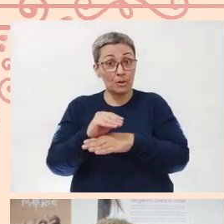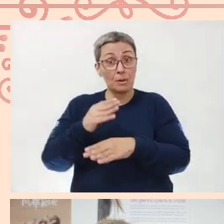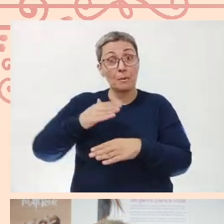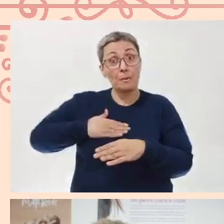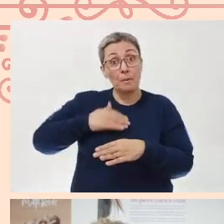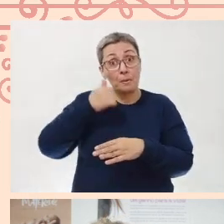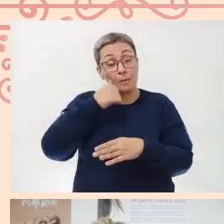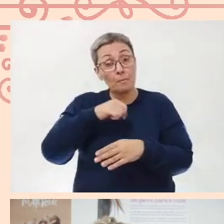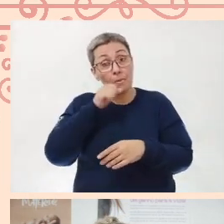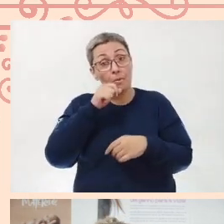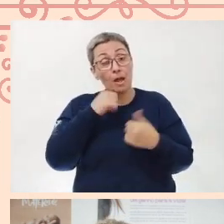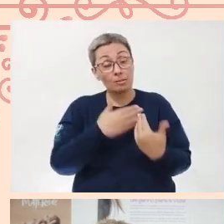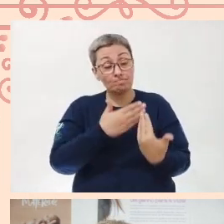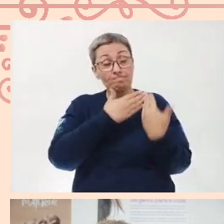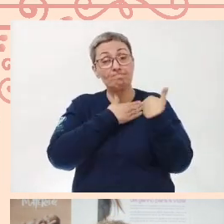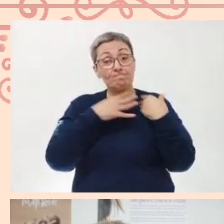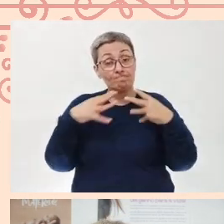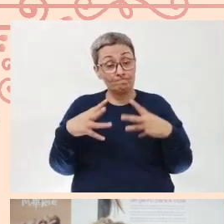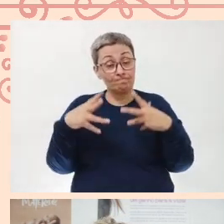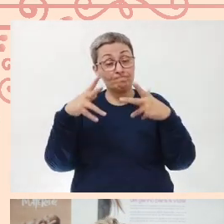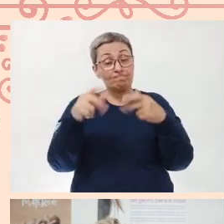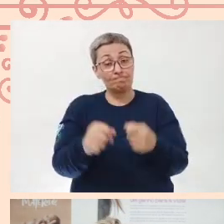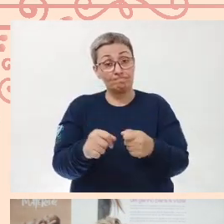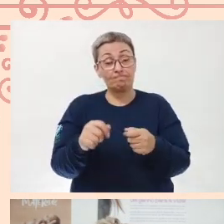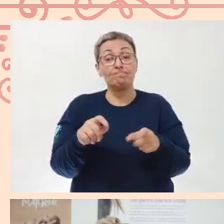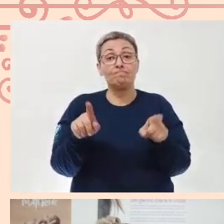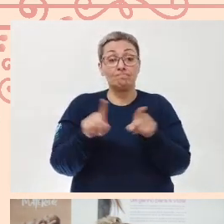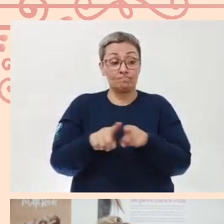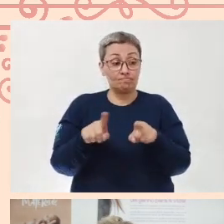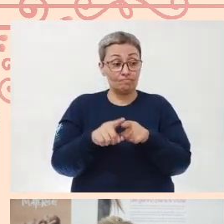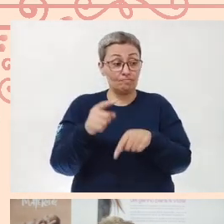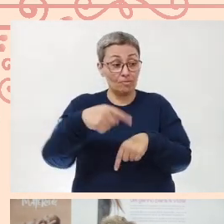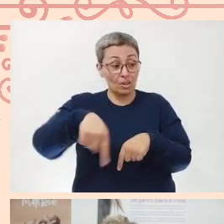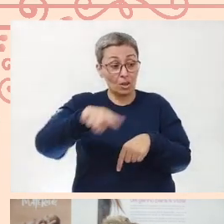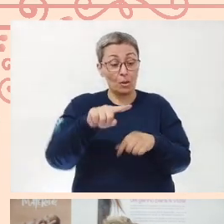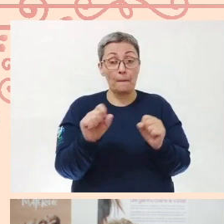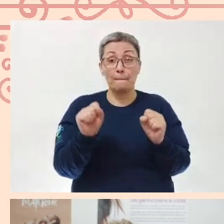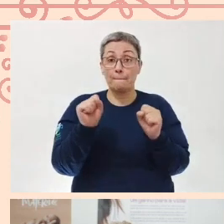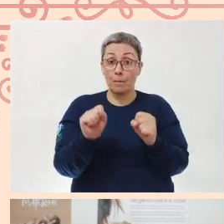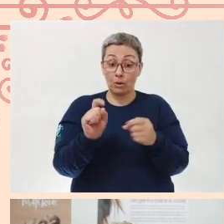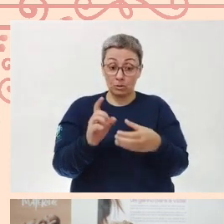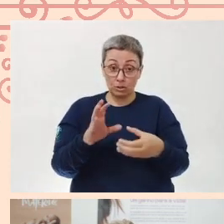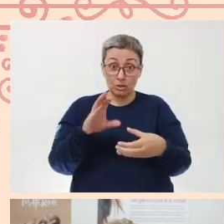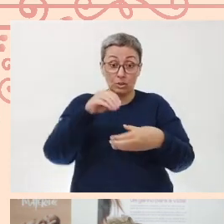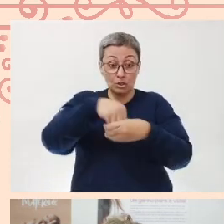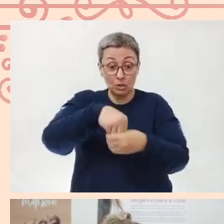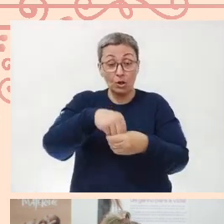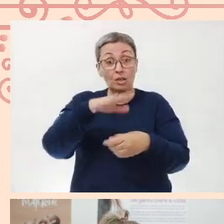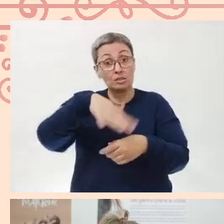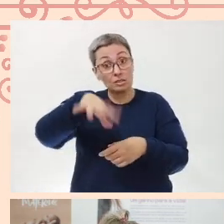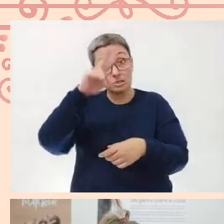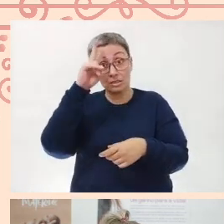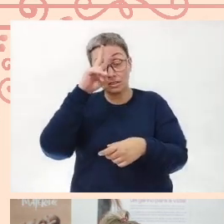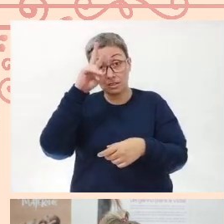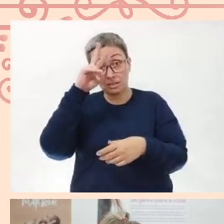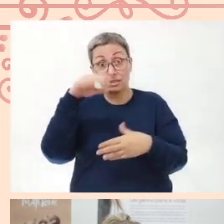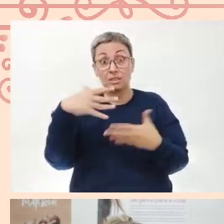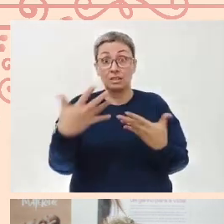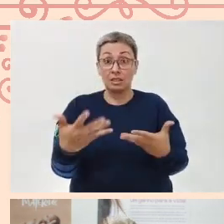proteger a amamentação é uma responsabilidade de todos e você é parte integrante dessa